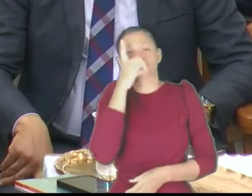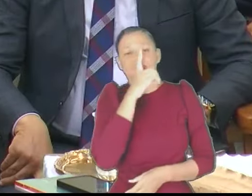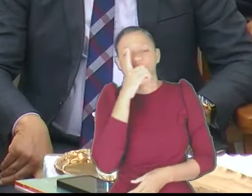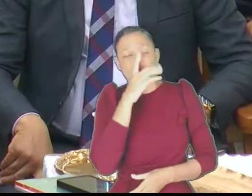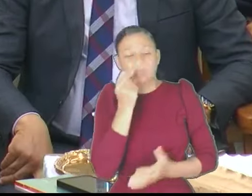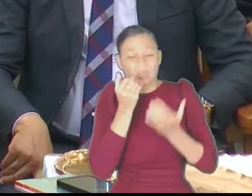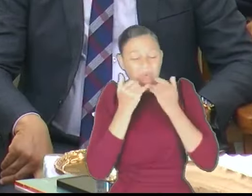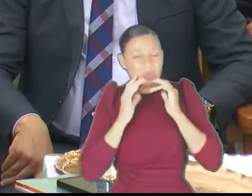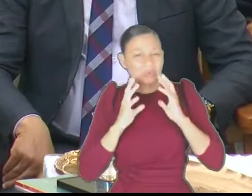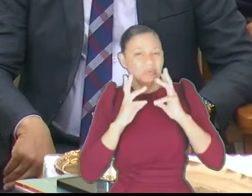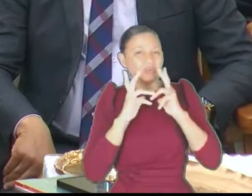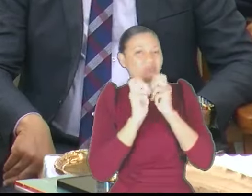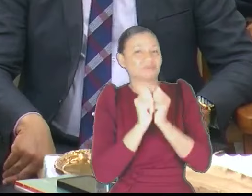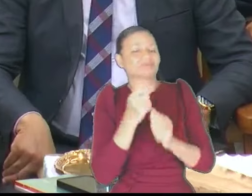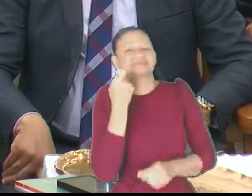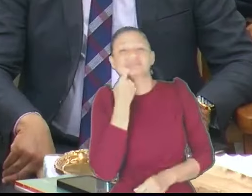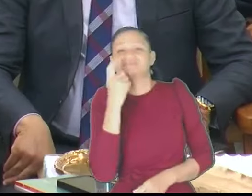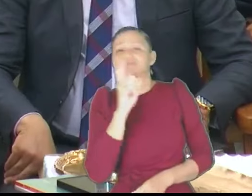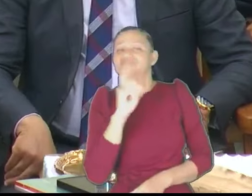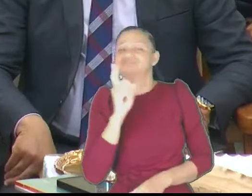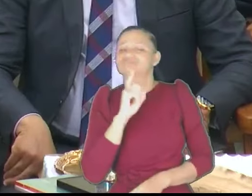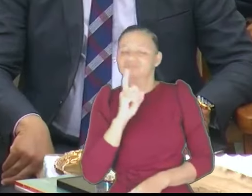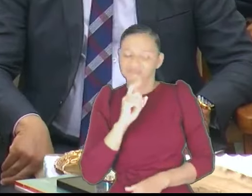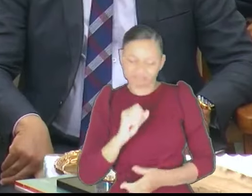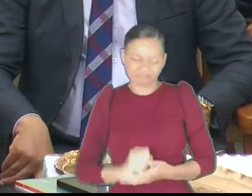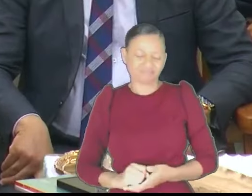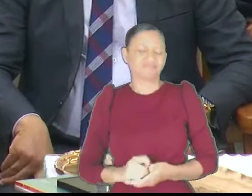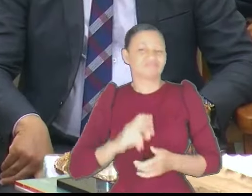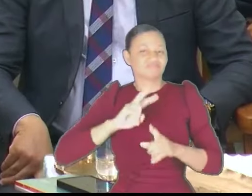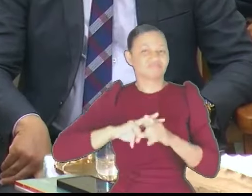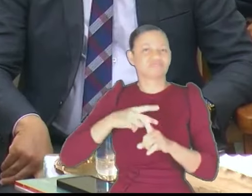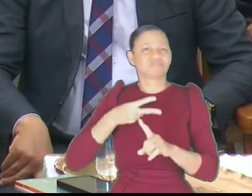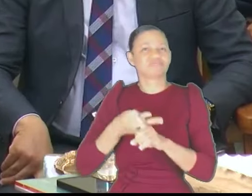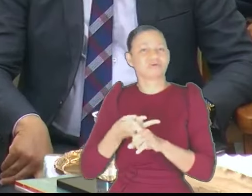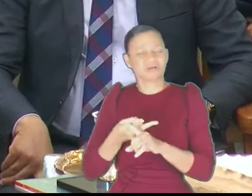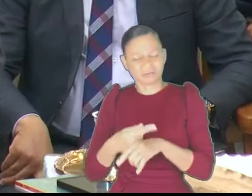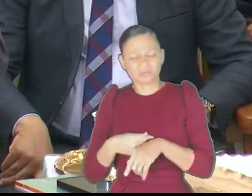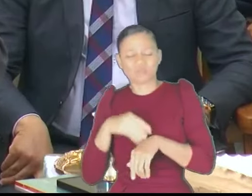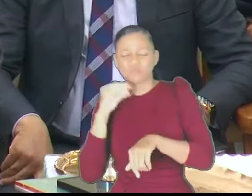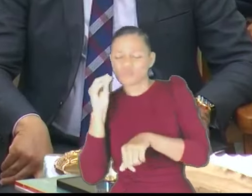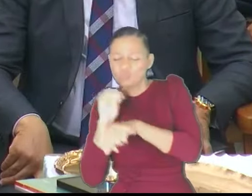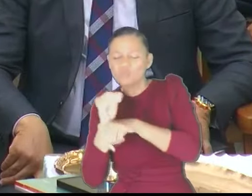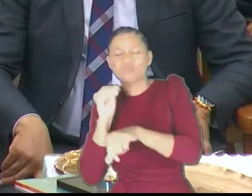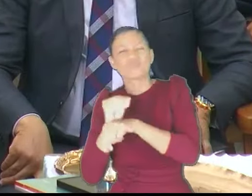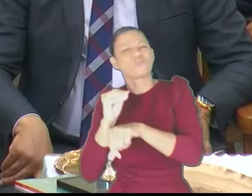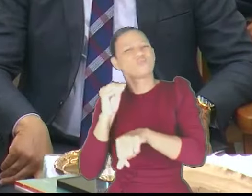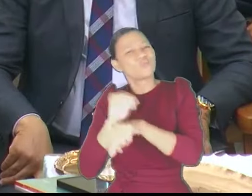não. Porção dobrada. Proveu.